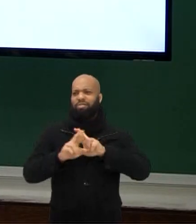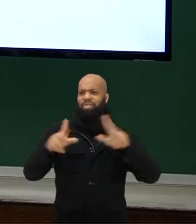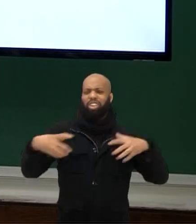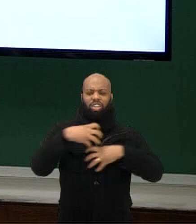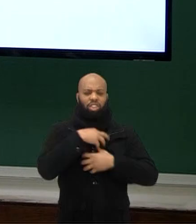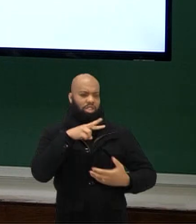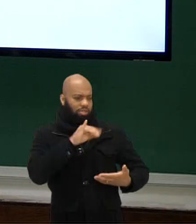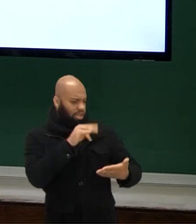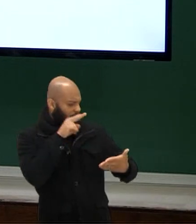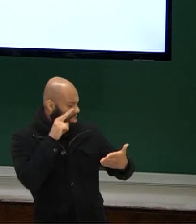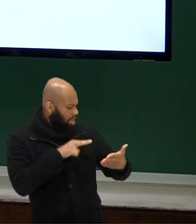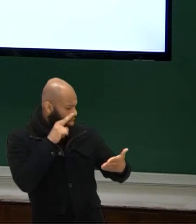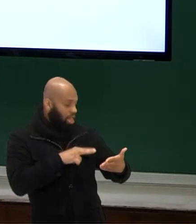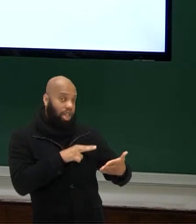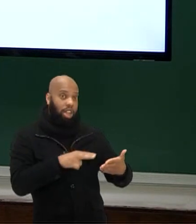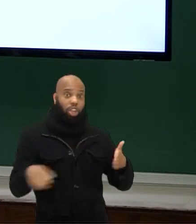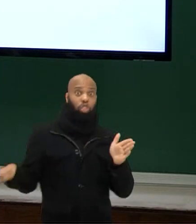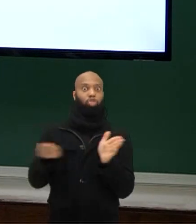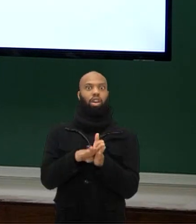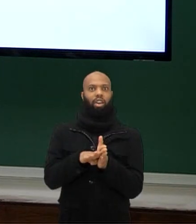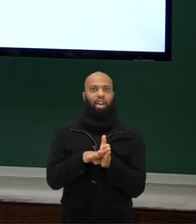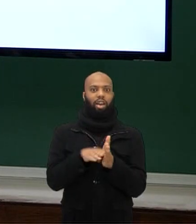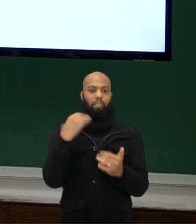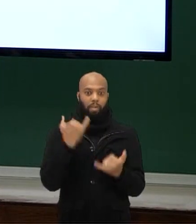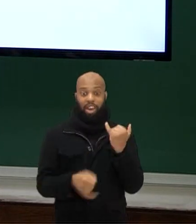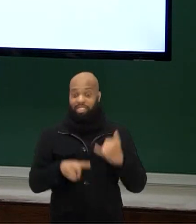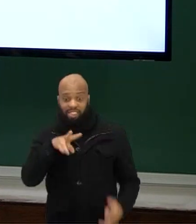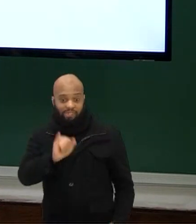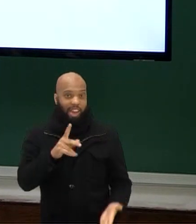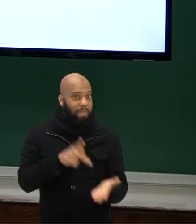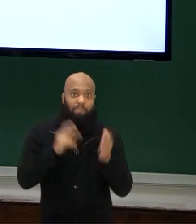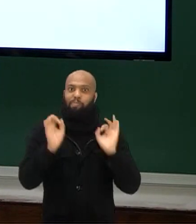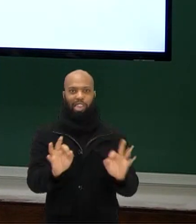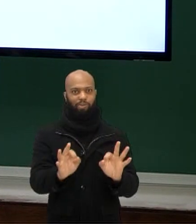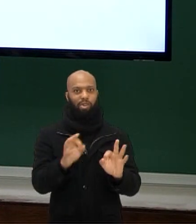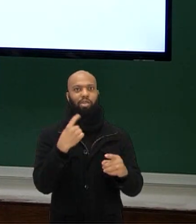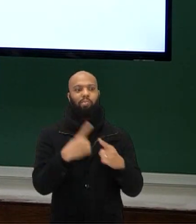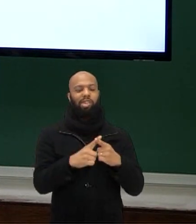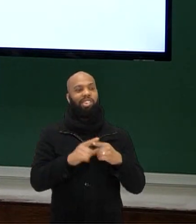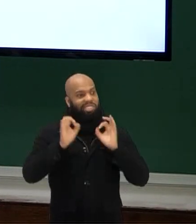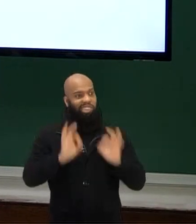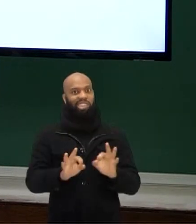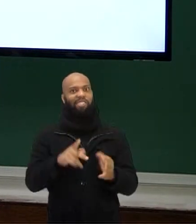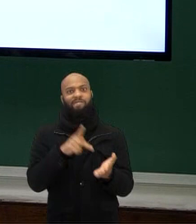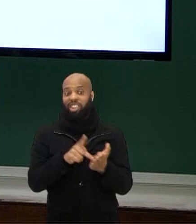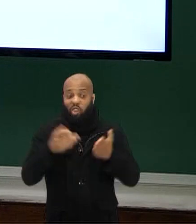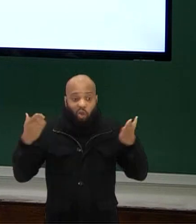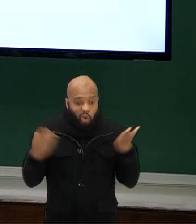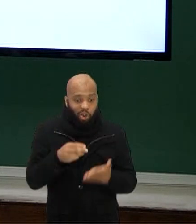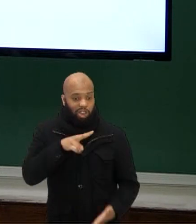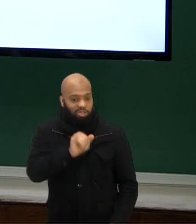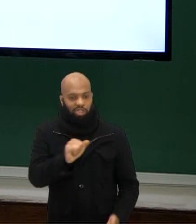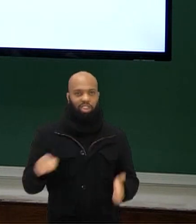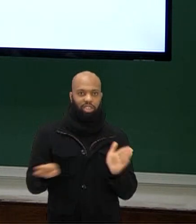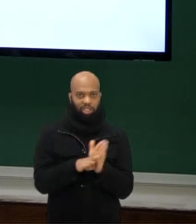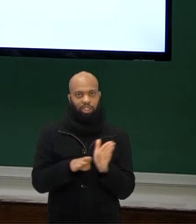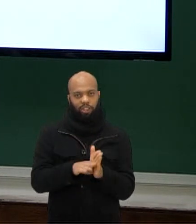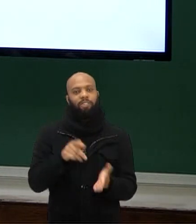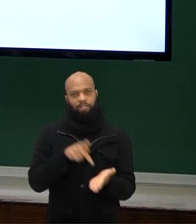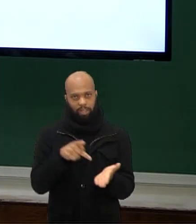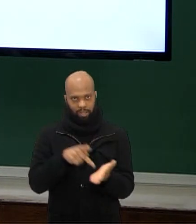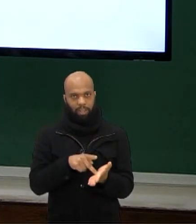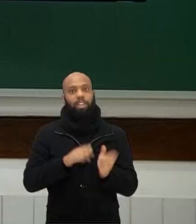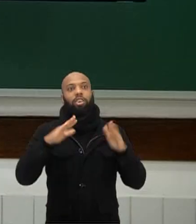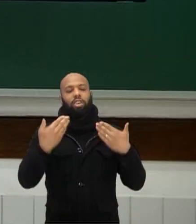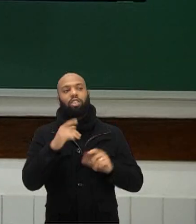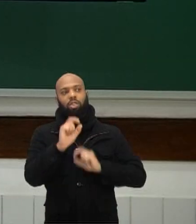de interpretação quando eu digo chega. Então, chega em dezembro. É como se eu tivesse certeza absoluta hoje que isso vai